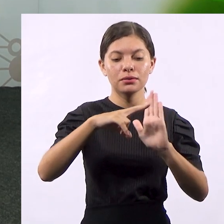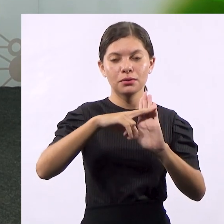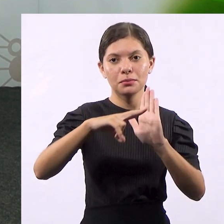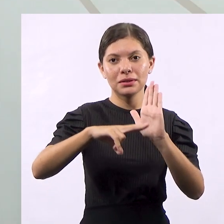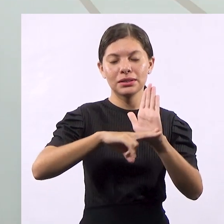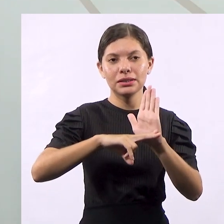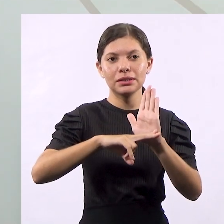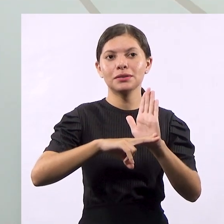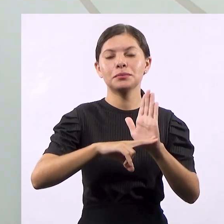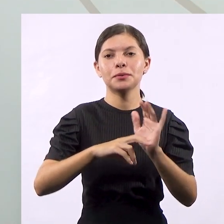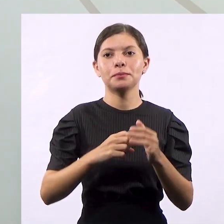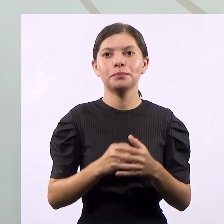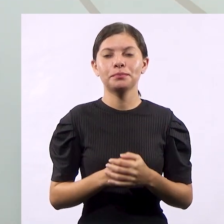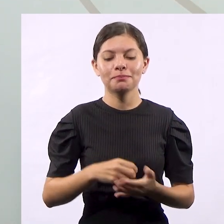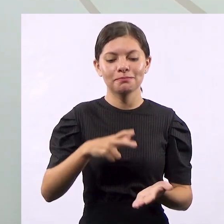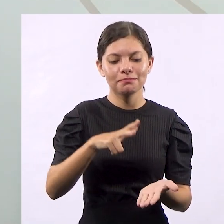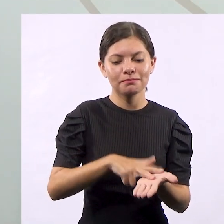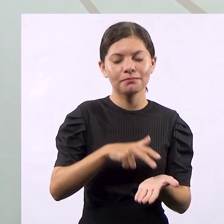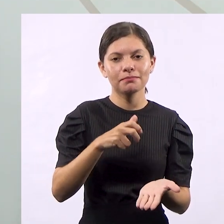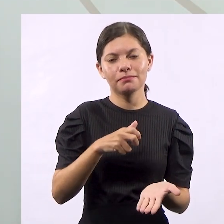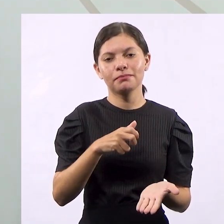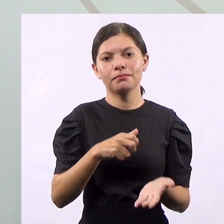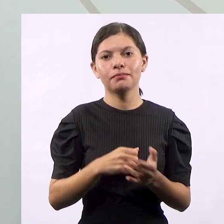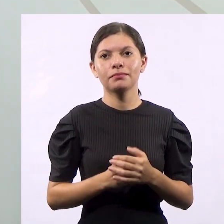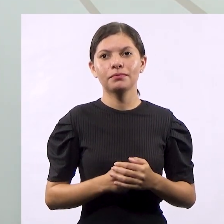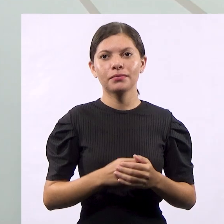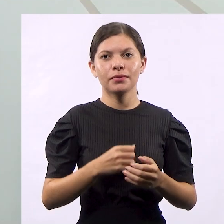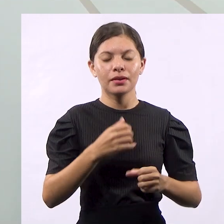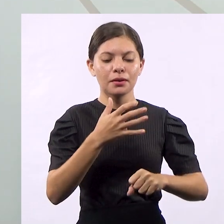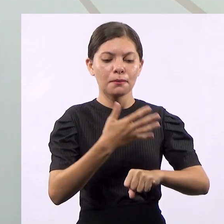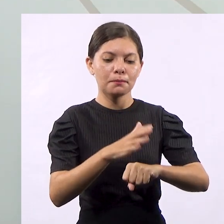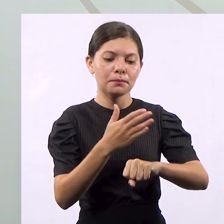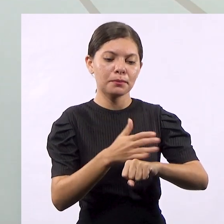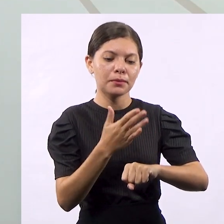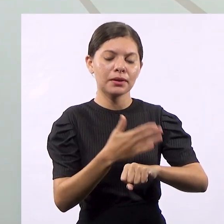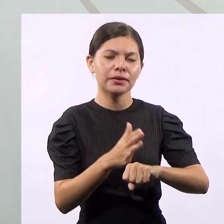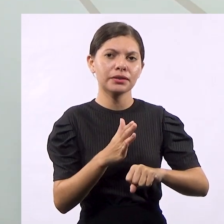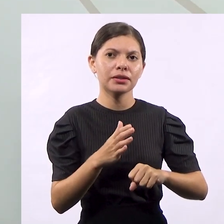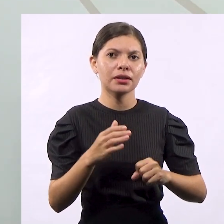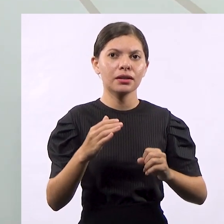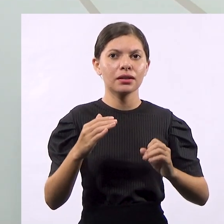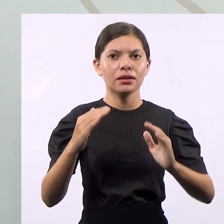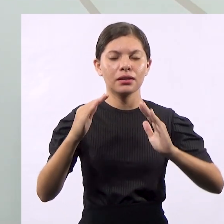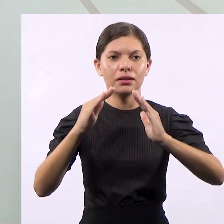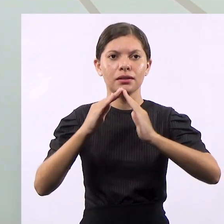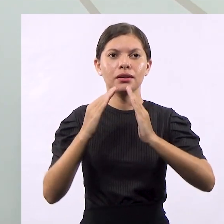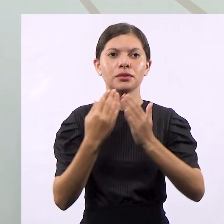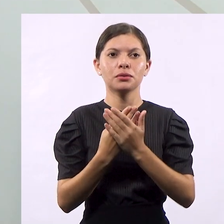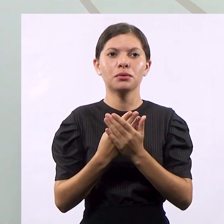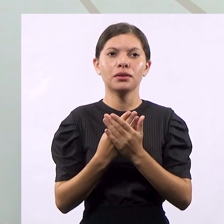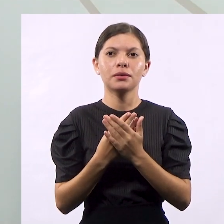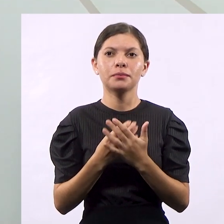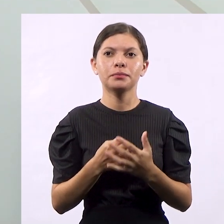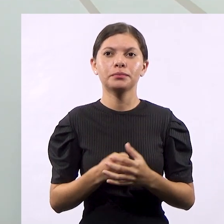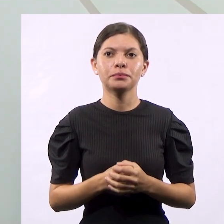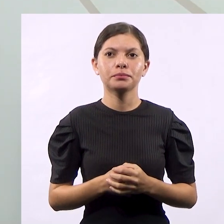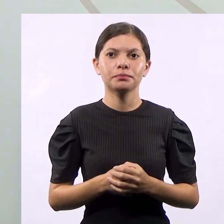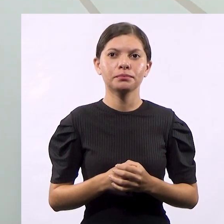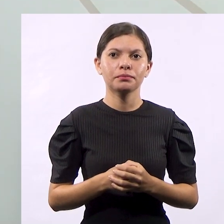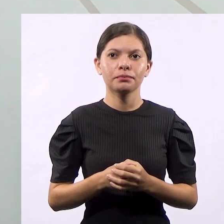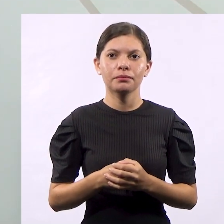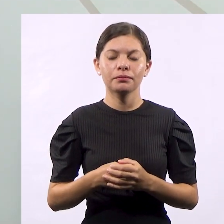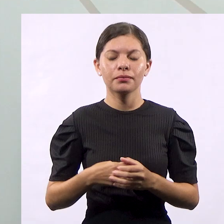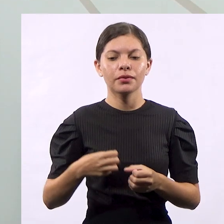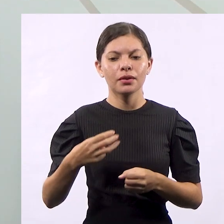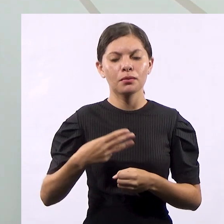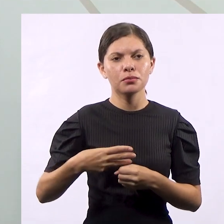que façam, né, que irão validar toda a prática da escola. E aí elas muitas vezes estão em âmbito